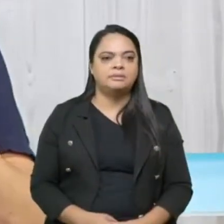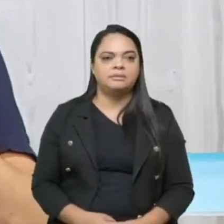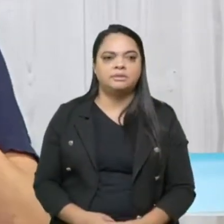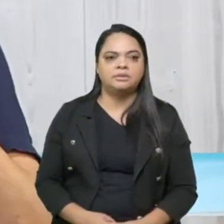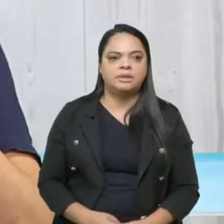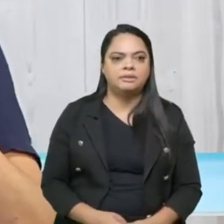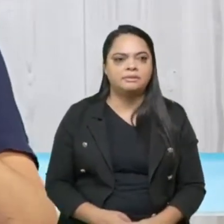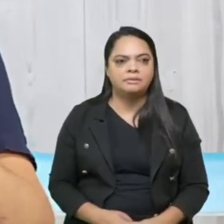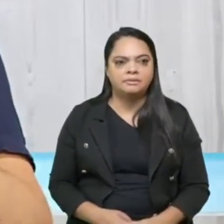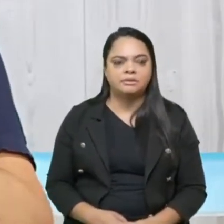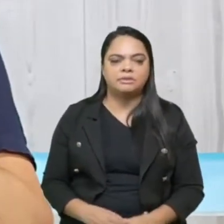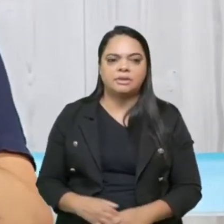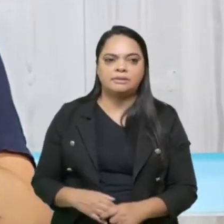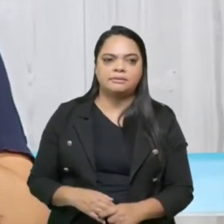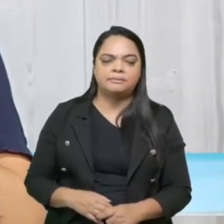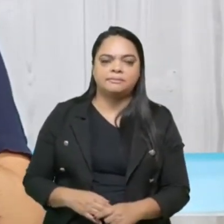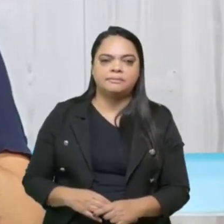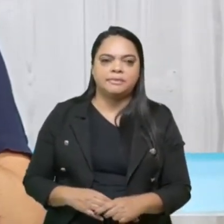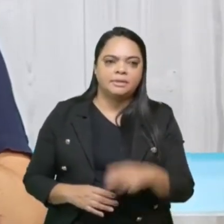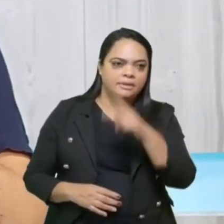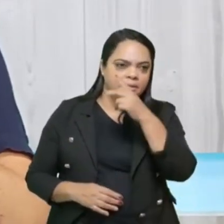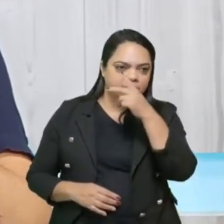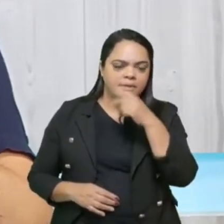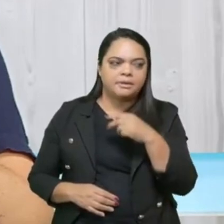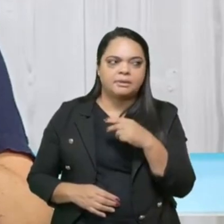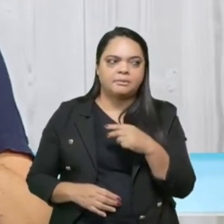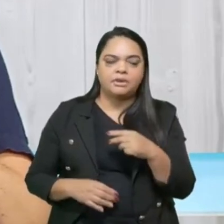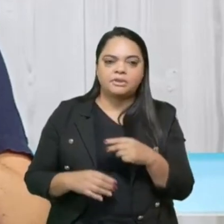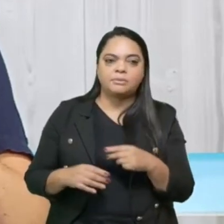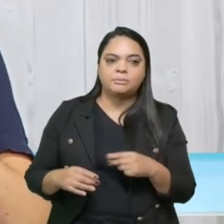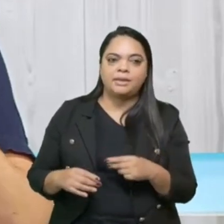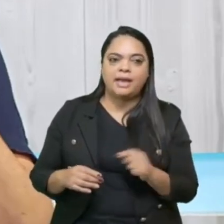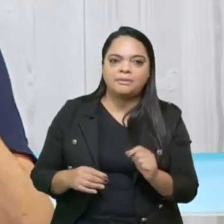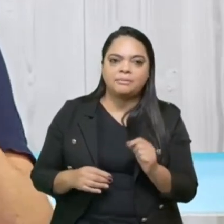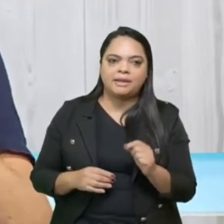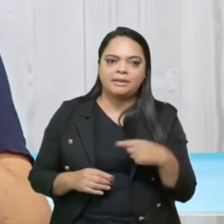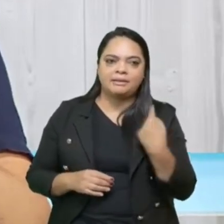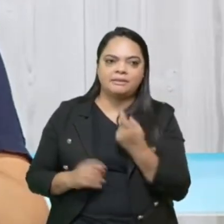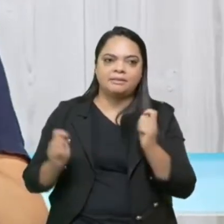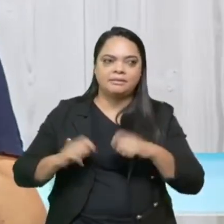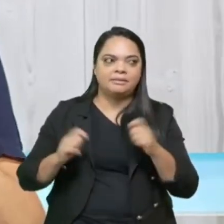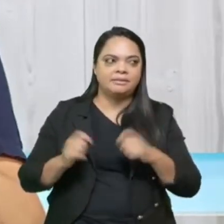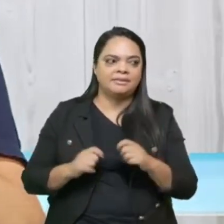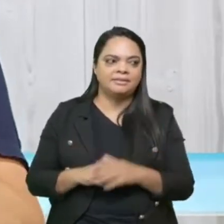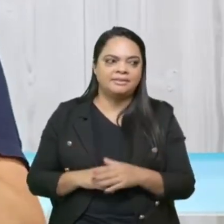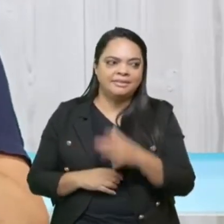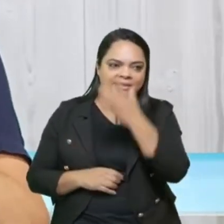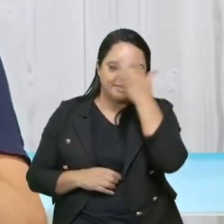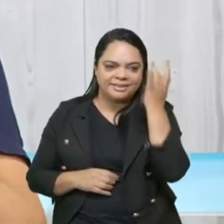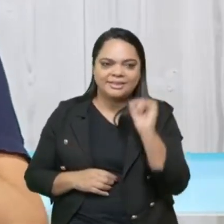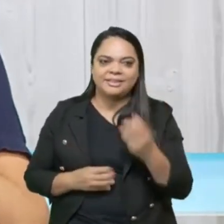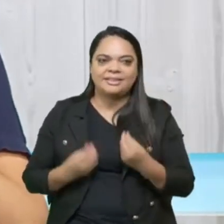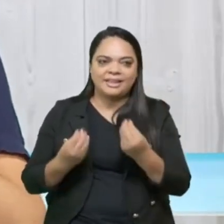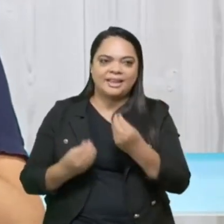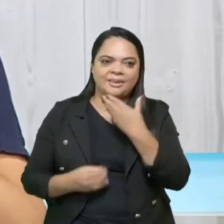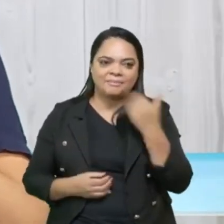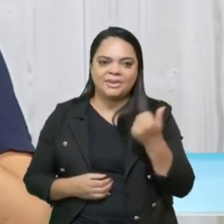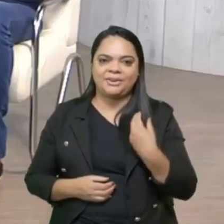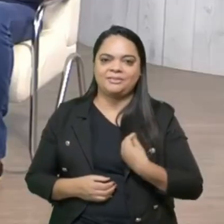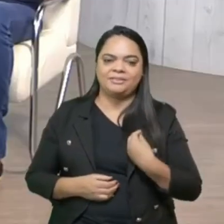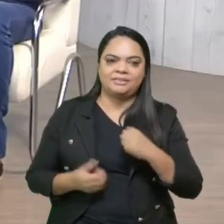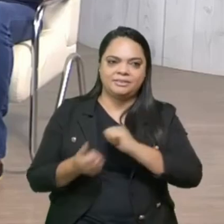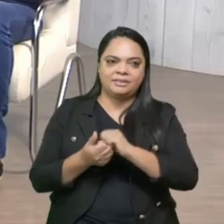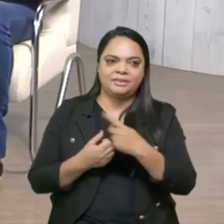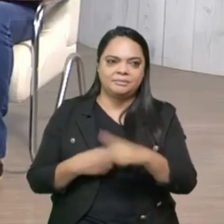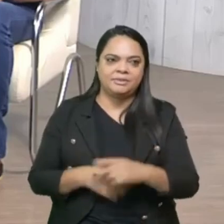Na parte de socialização dessas pessoas. Então a gente tem a capacidade de devolver uma qualidade de vida melhor para essas pessoas. Excelente,